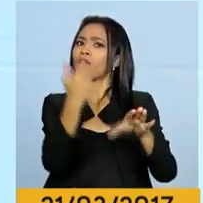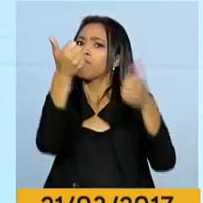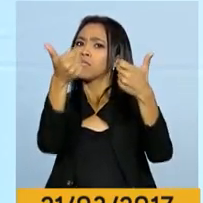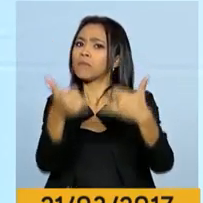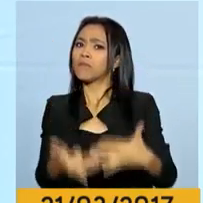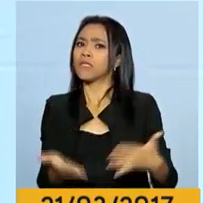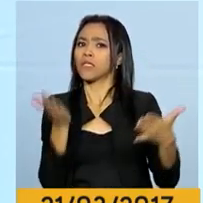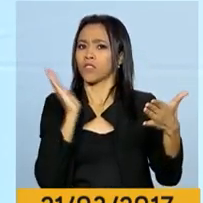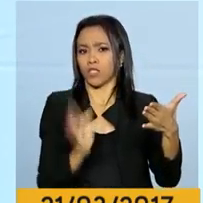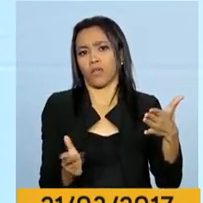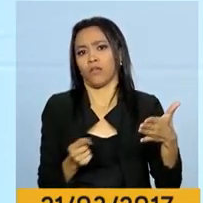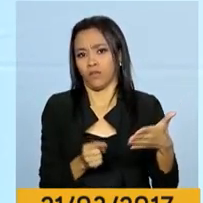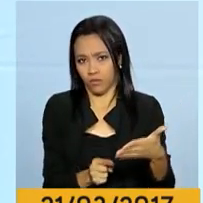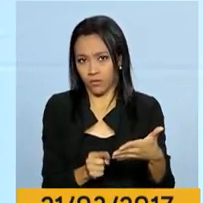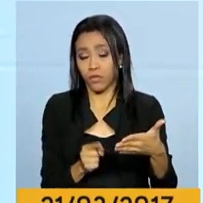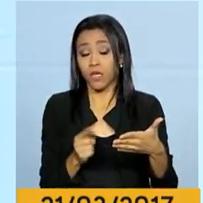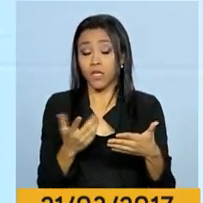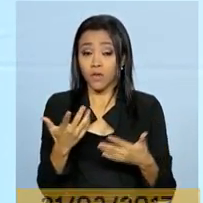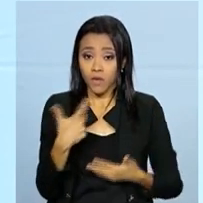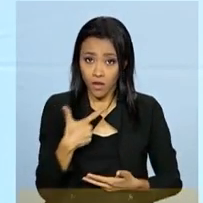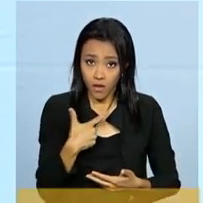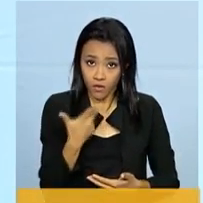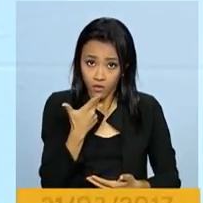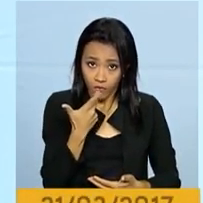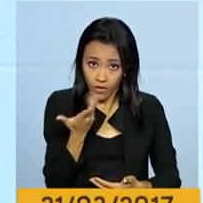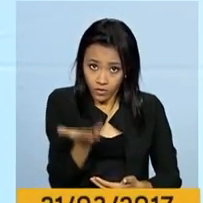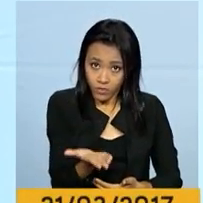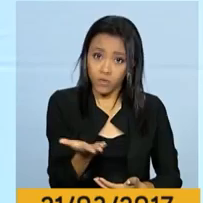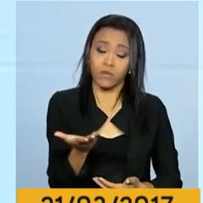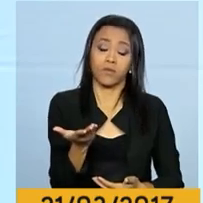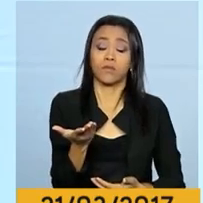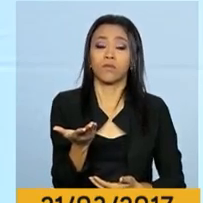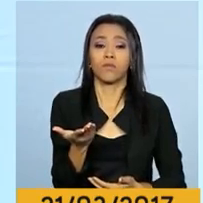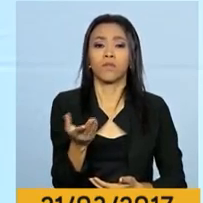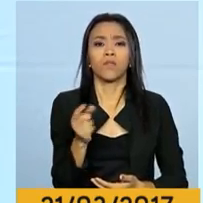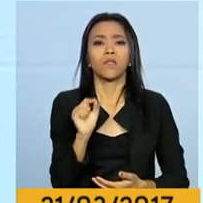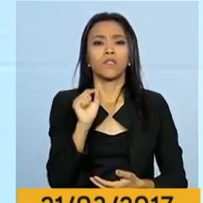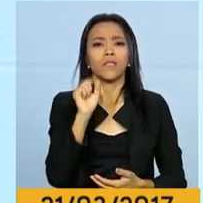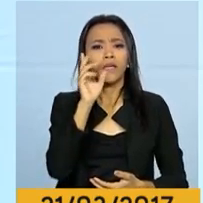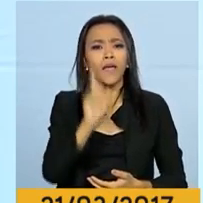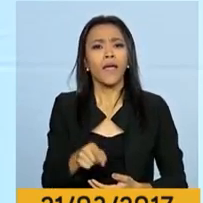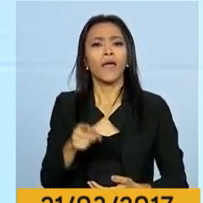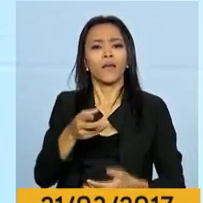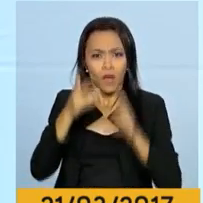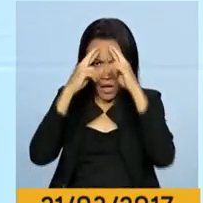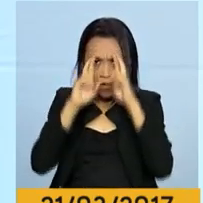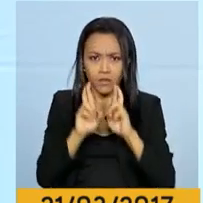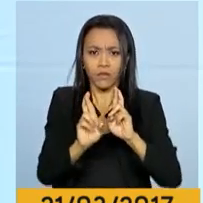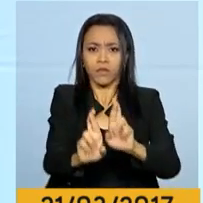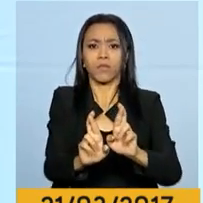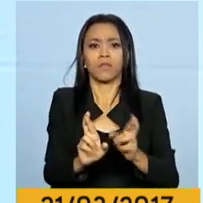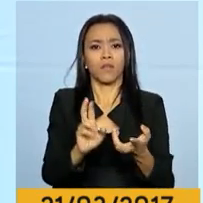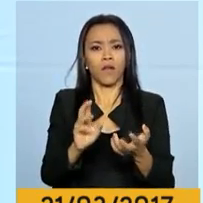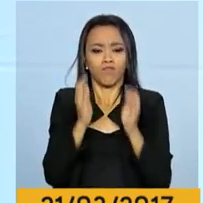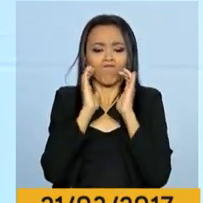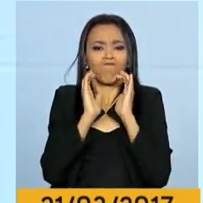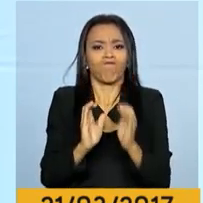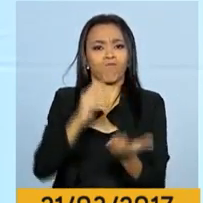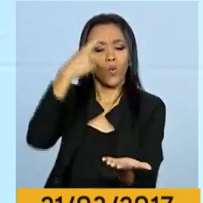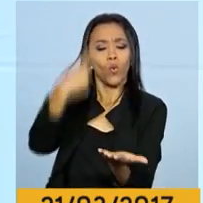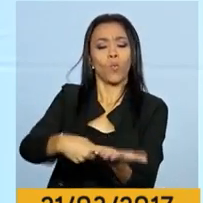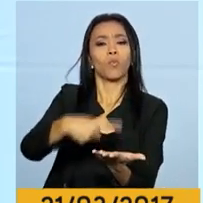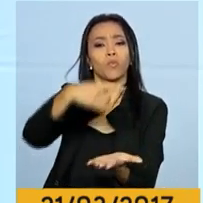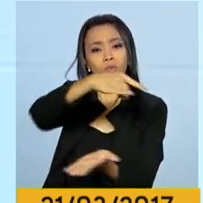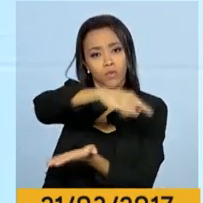este tópico que eu estou mencionando, reconhecimento dos acordos e convenções coletivas de trabalho, não está